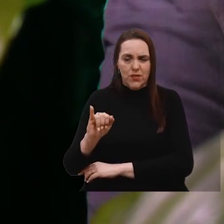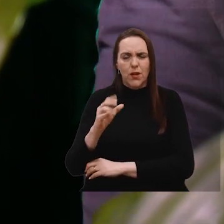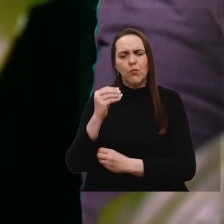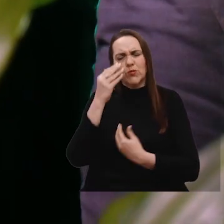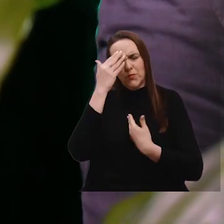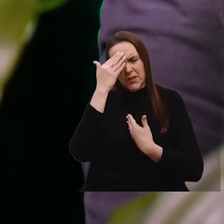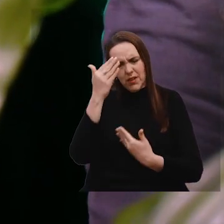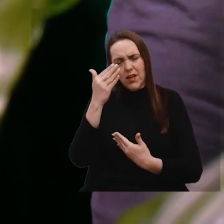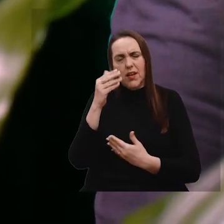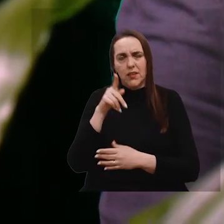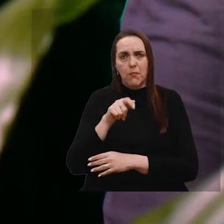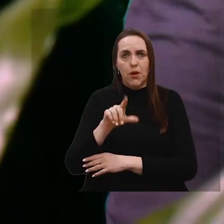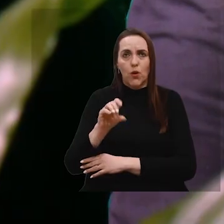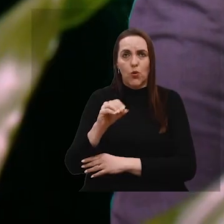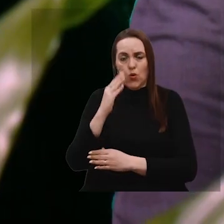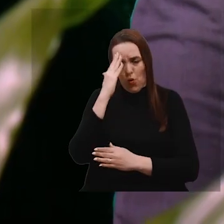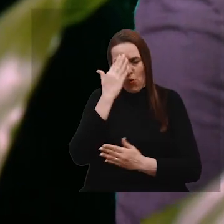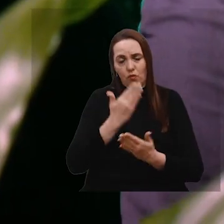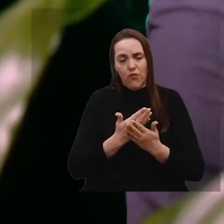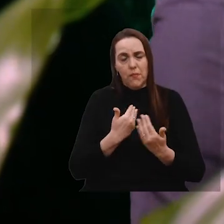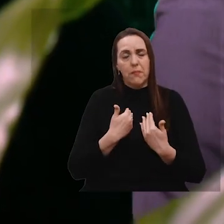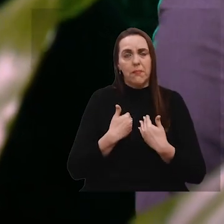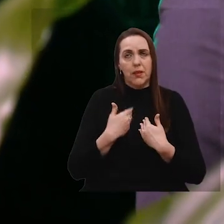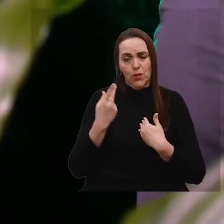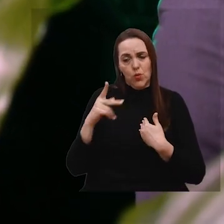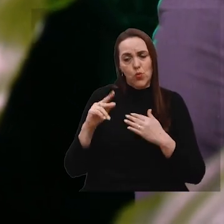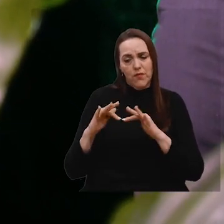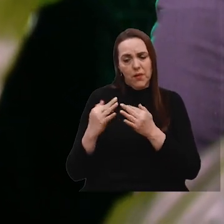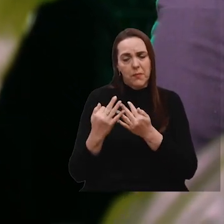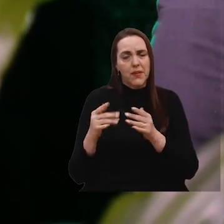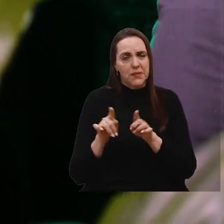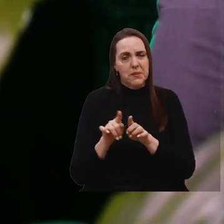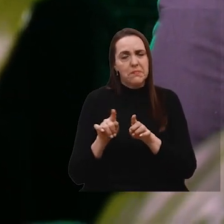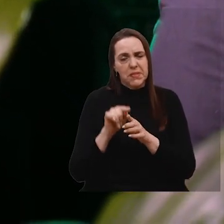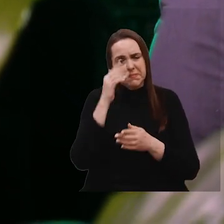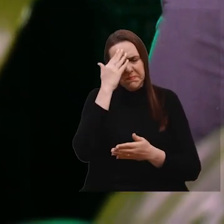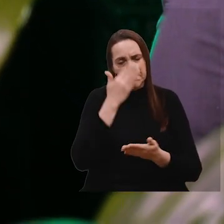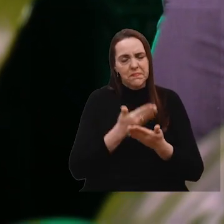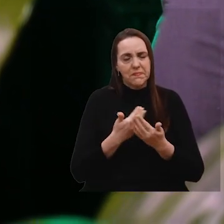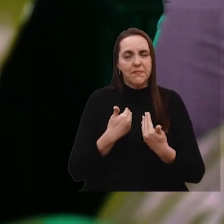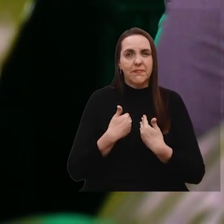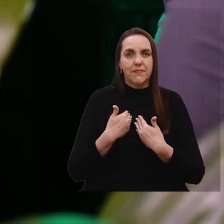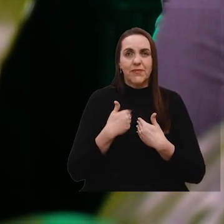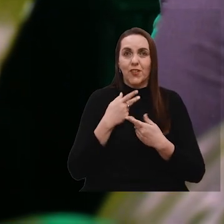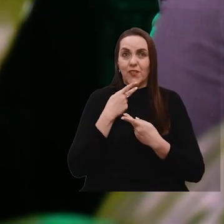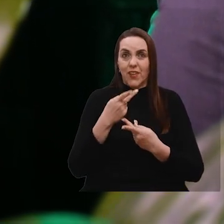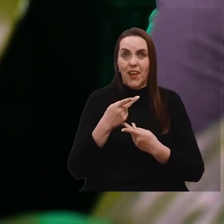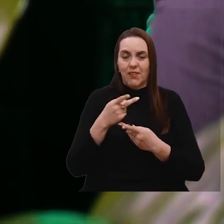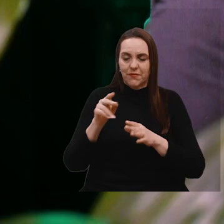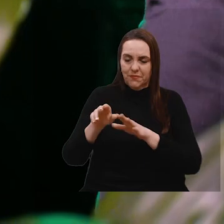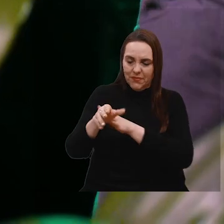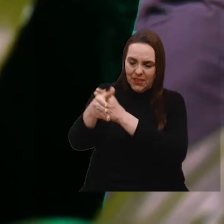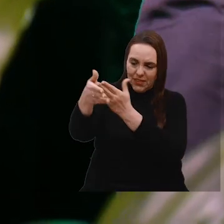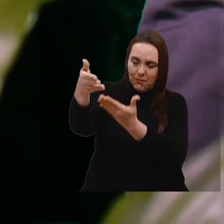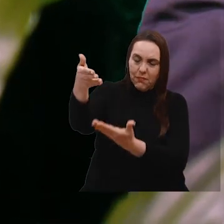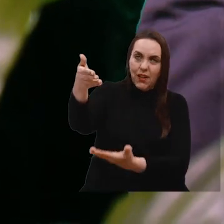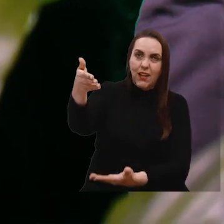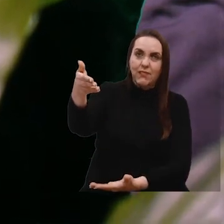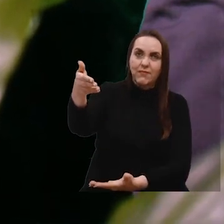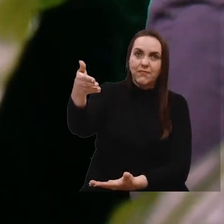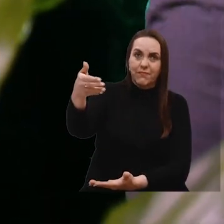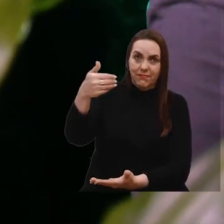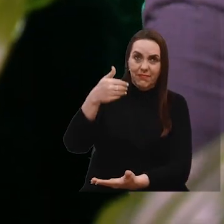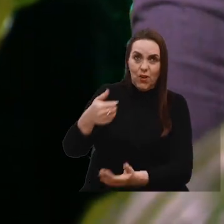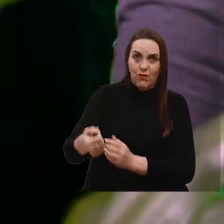Muito obrigado, Paulo, pela tua confiança, obrigado pela confiança da tua família, e só quero dizer a vocês que